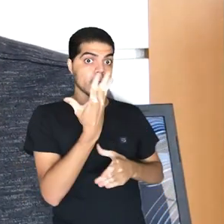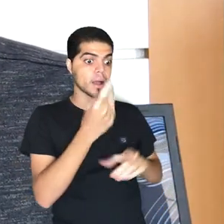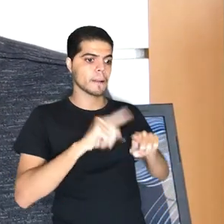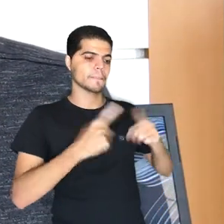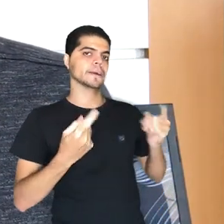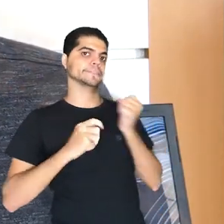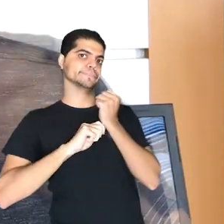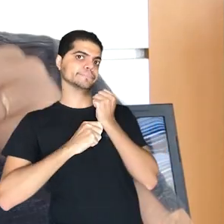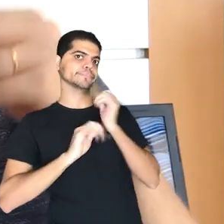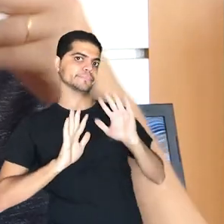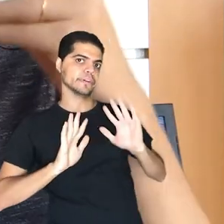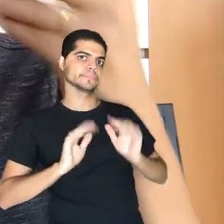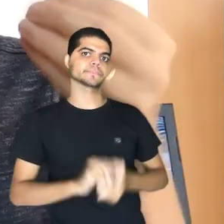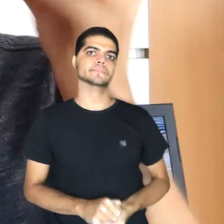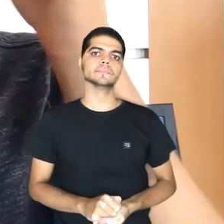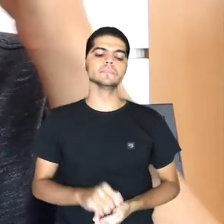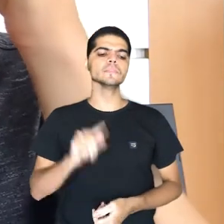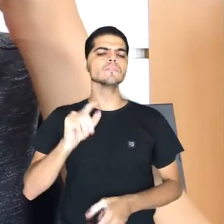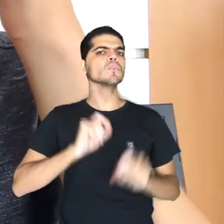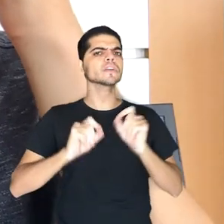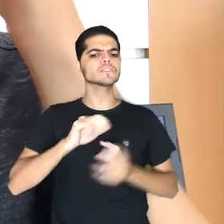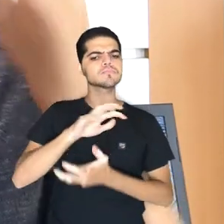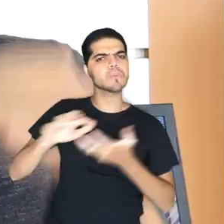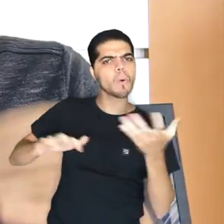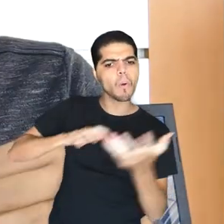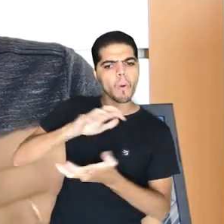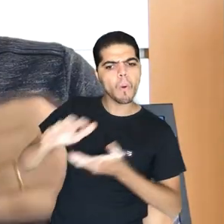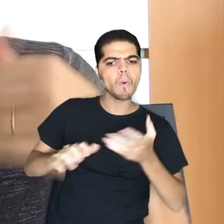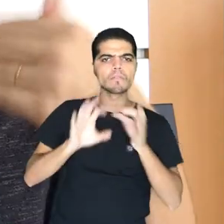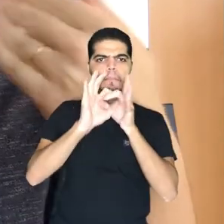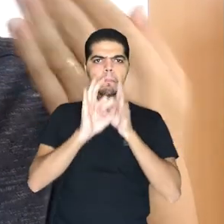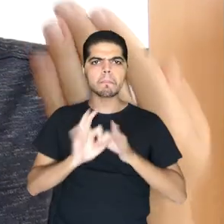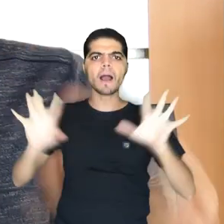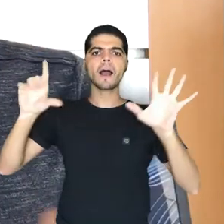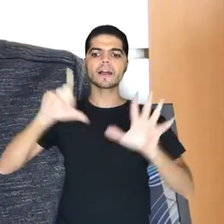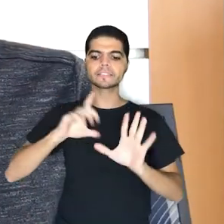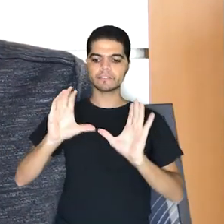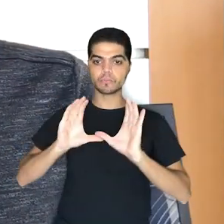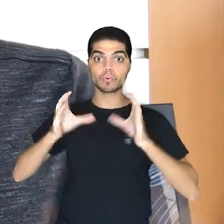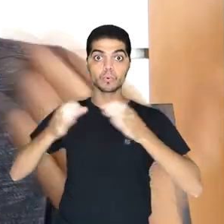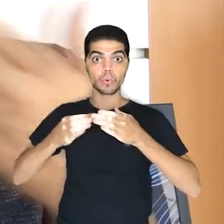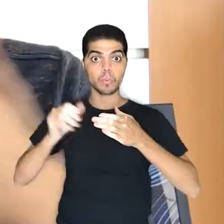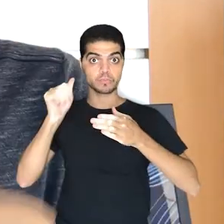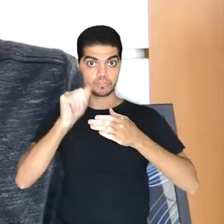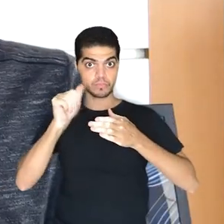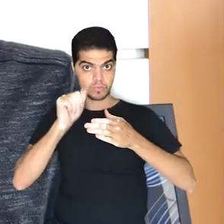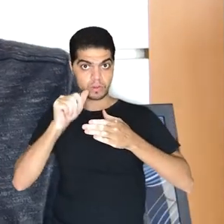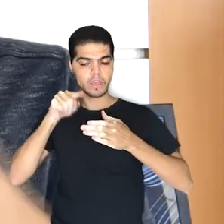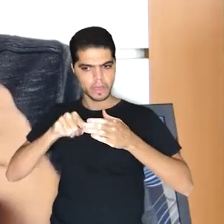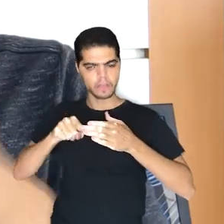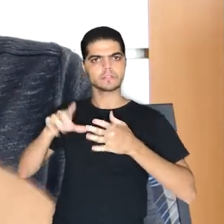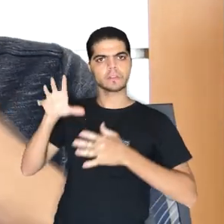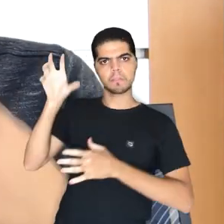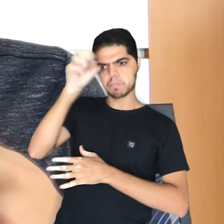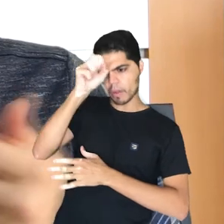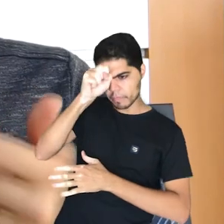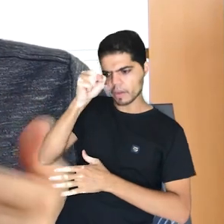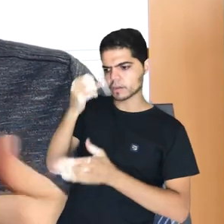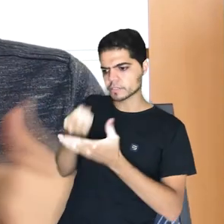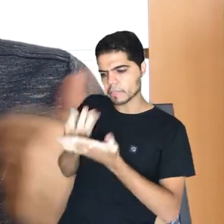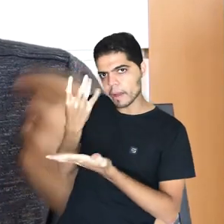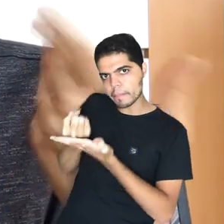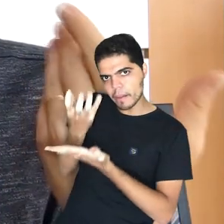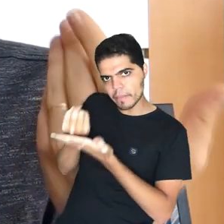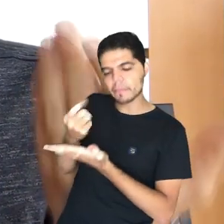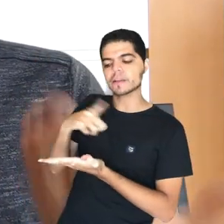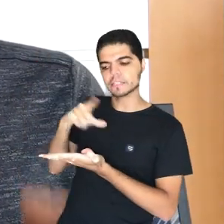né? Vale dizer. Já com o início das movimentações da independência, houve um grupo de mulheres letradas que escreveu e